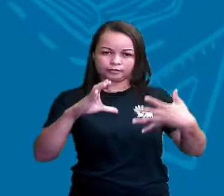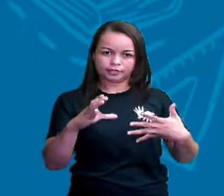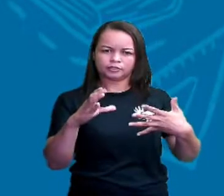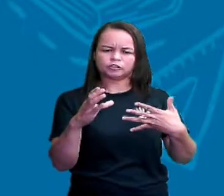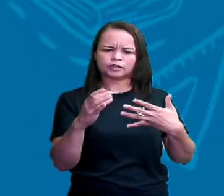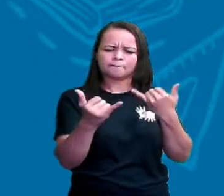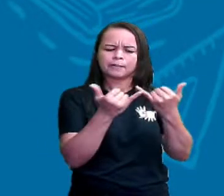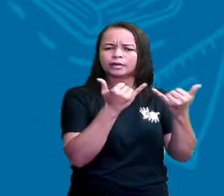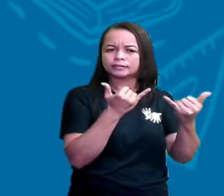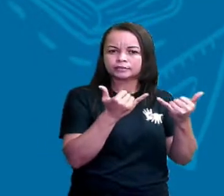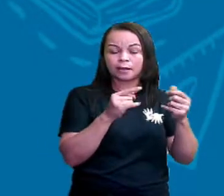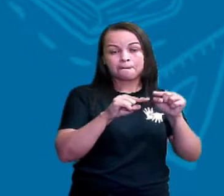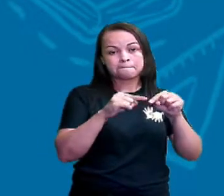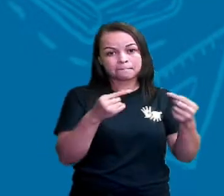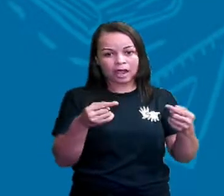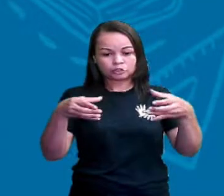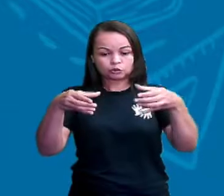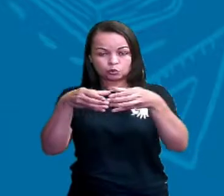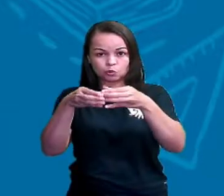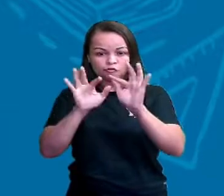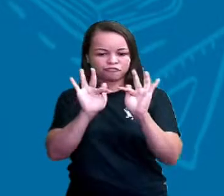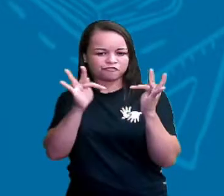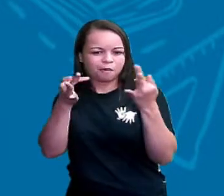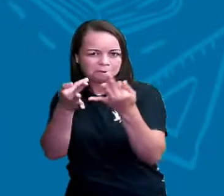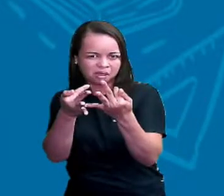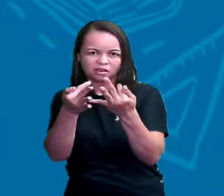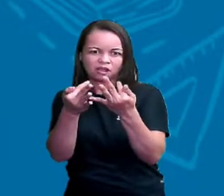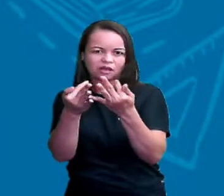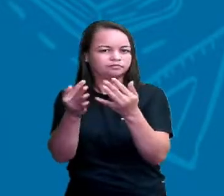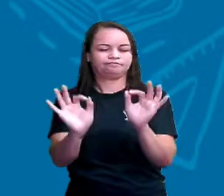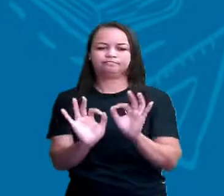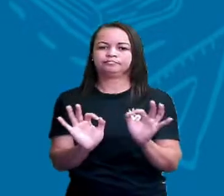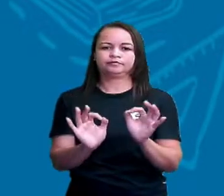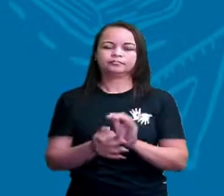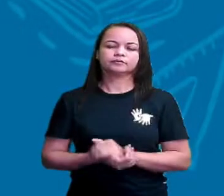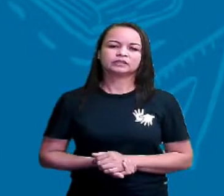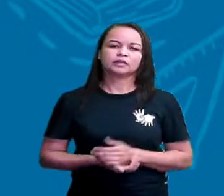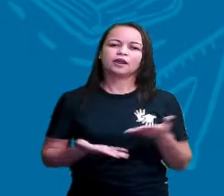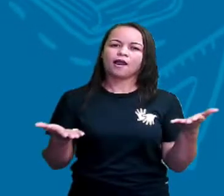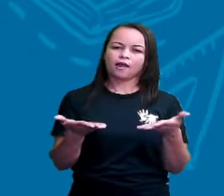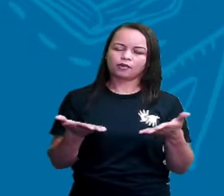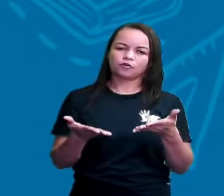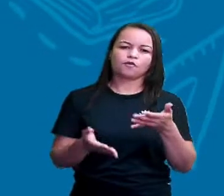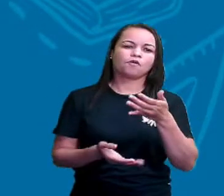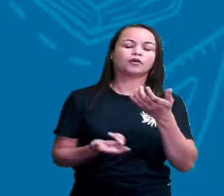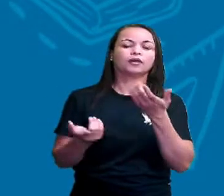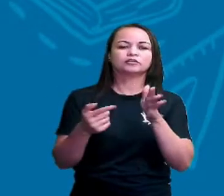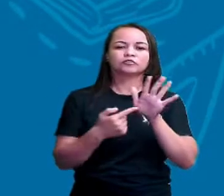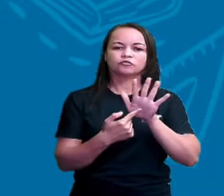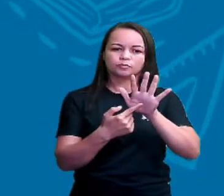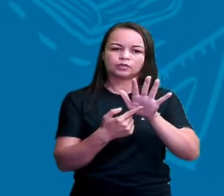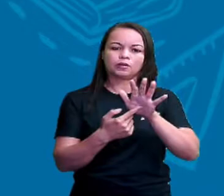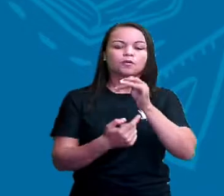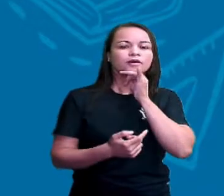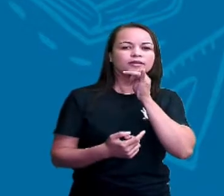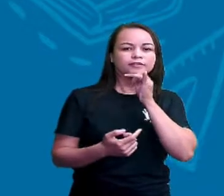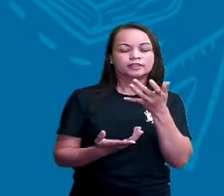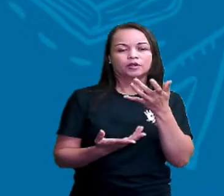mesma família, tá certo? E eu vou dar o exemplo para vocês. Vamos observar agora o exemplo mais abaixo, a seguir,